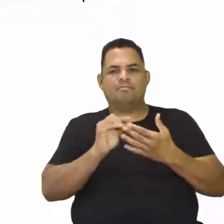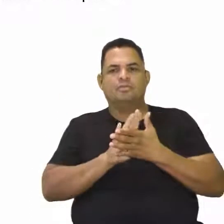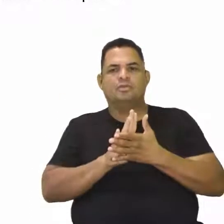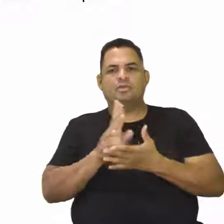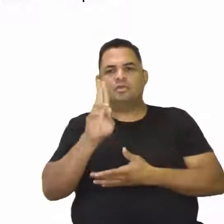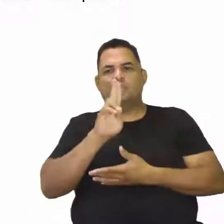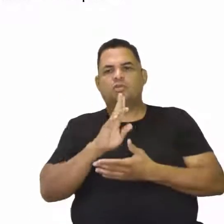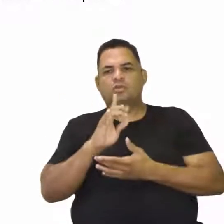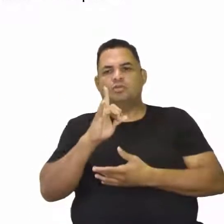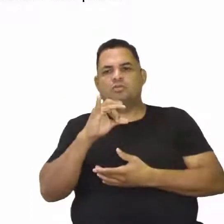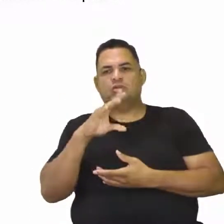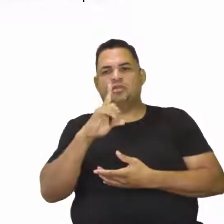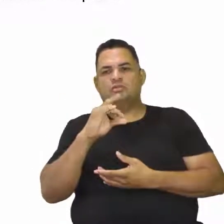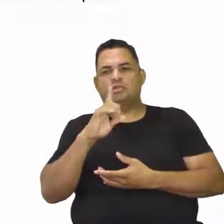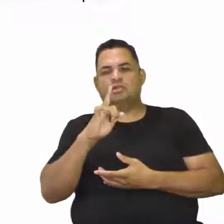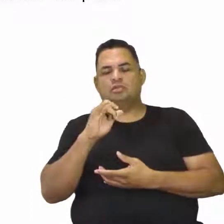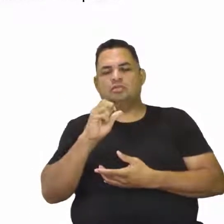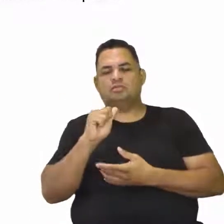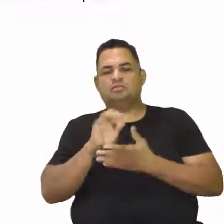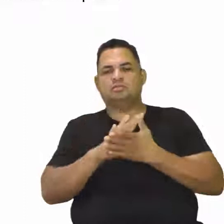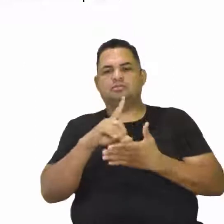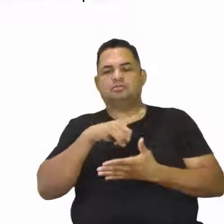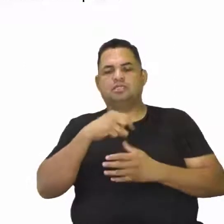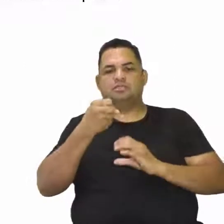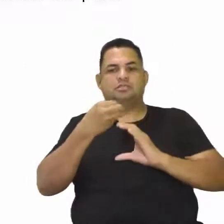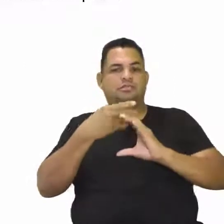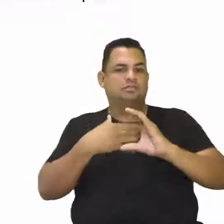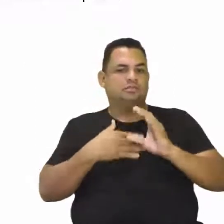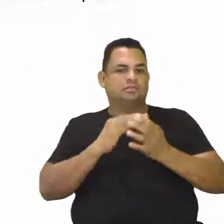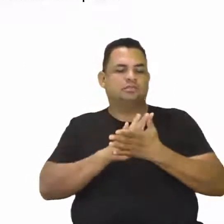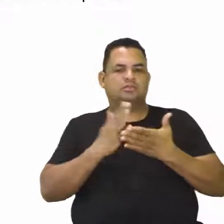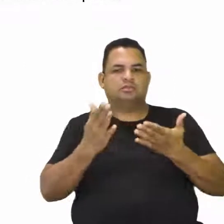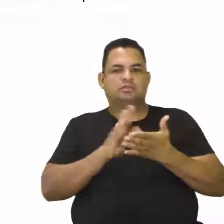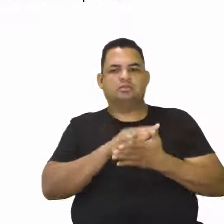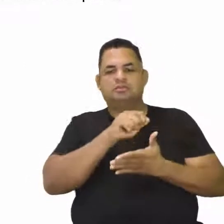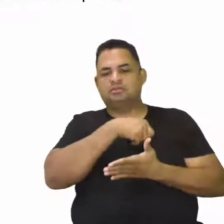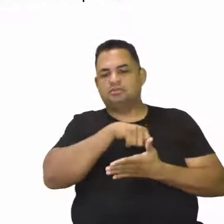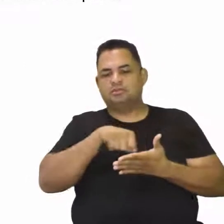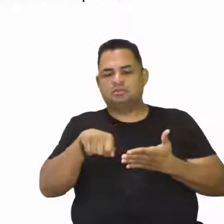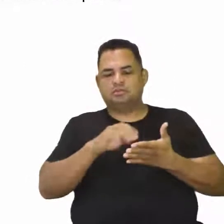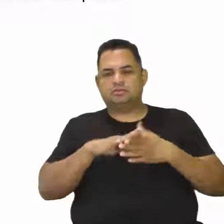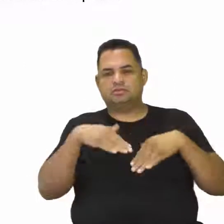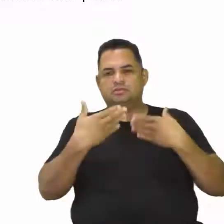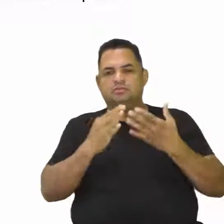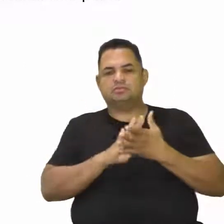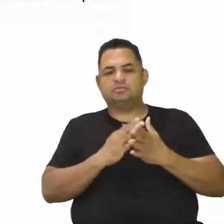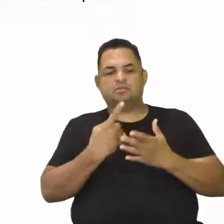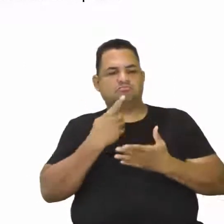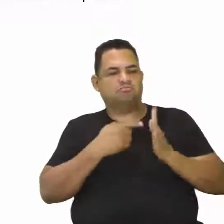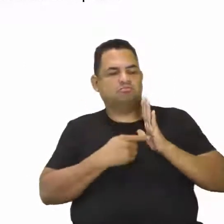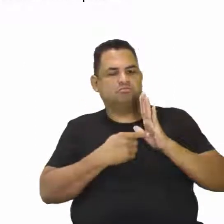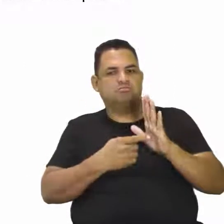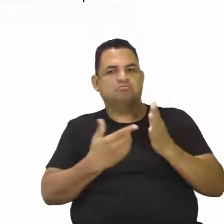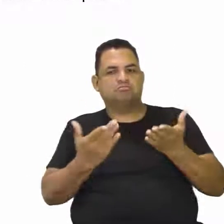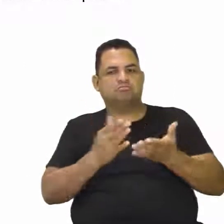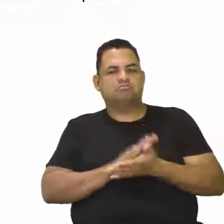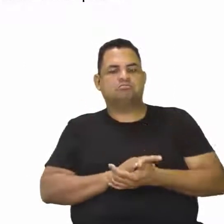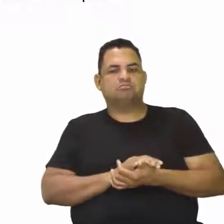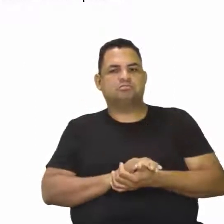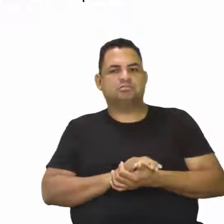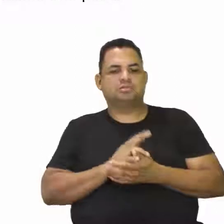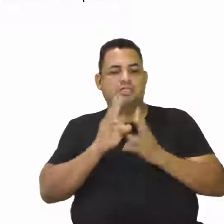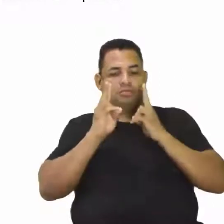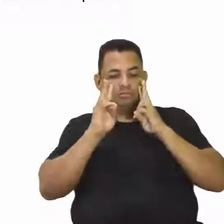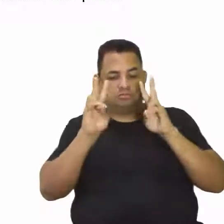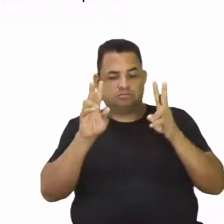uruguaio, Eduardo Galeano. E então, ele tem essa característica nas escritas dele, né? De dar a visão e não